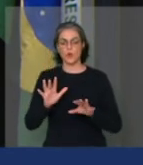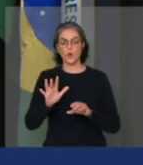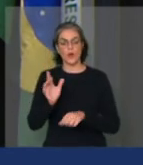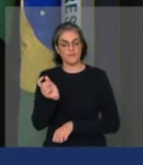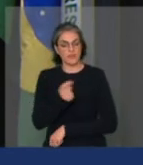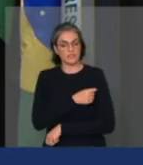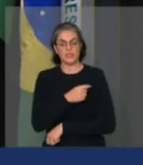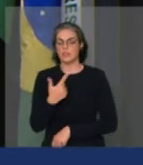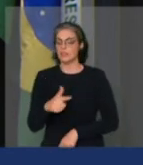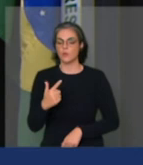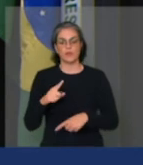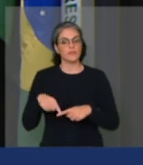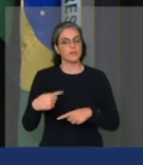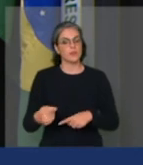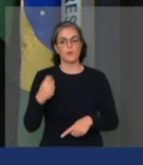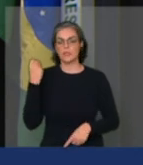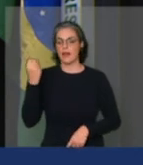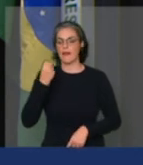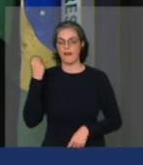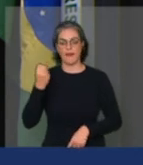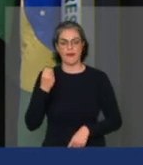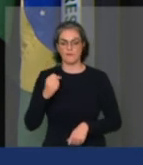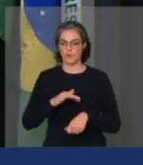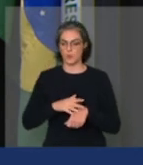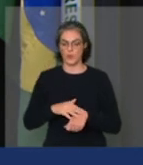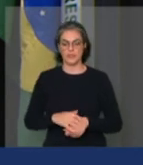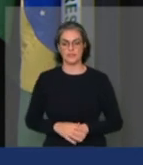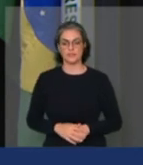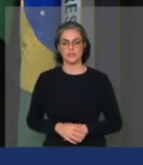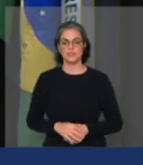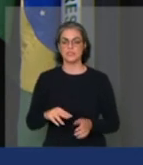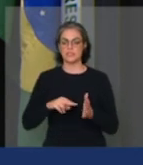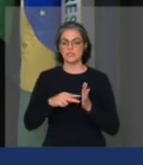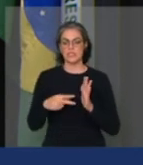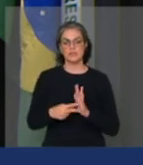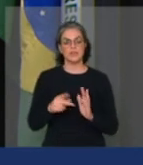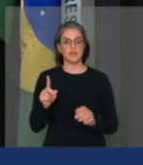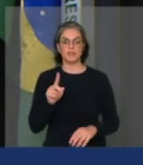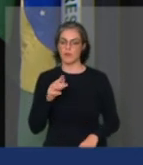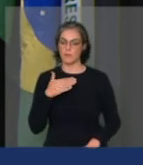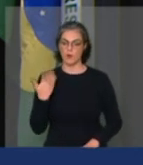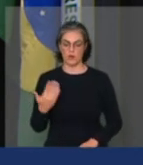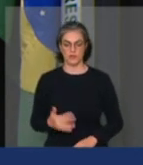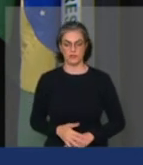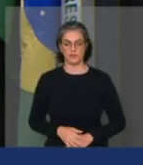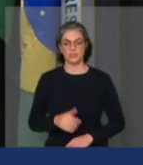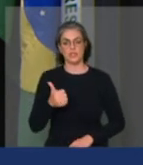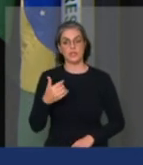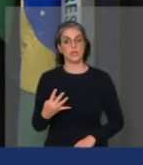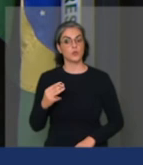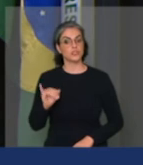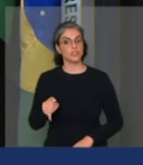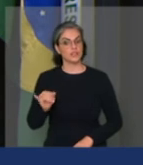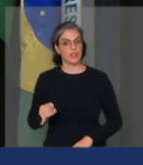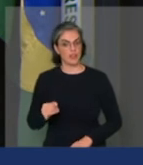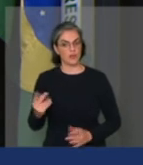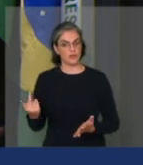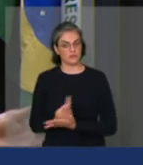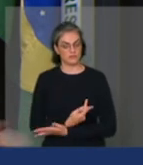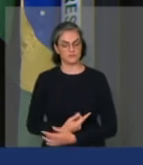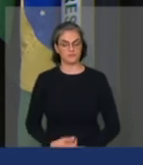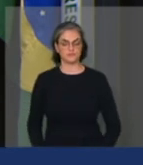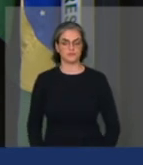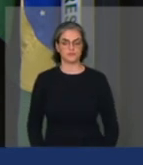desenvolveram formas graves da doença ou seja chance zero de morrer e osso Quatorze de Janeiro e Aqui